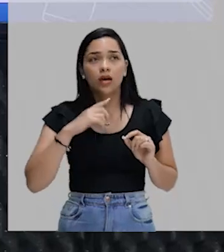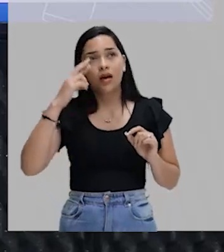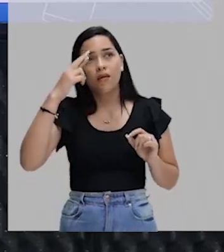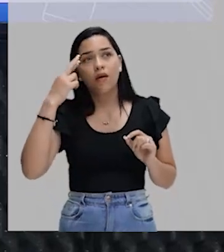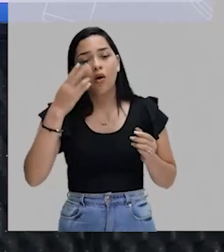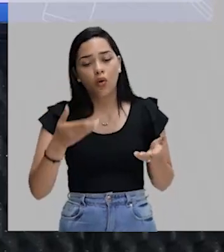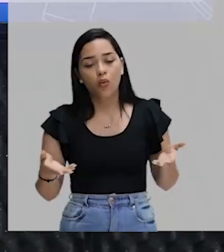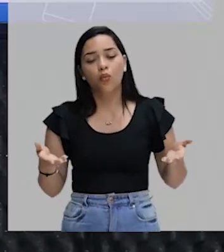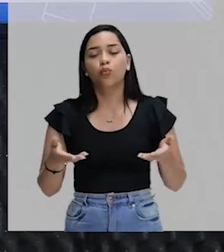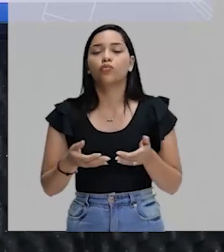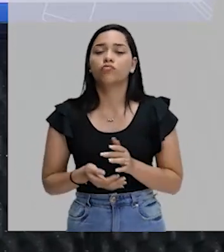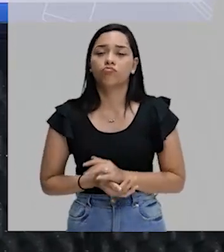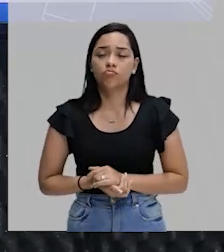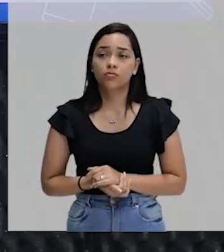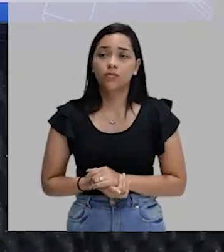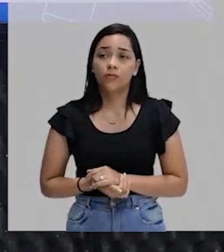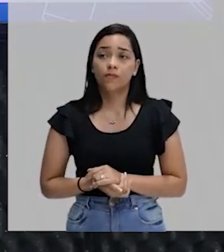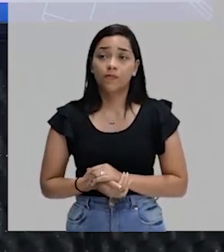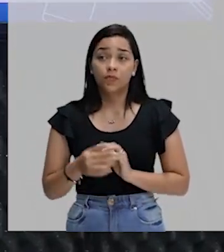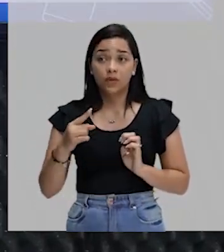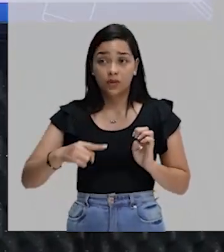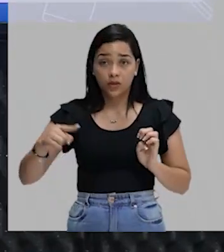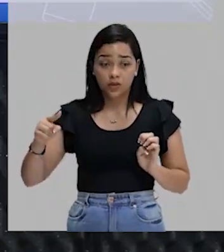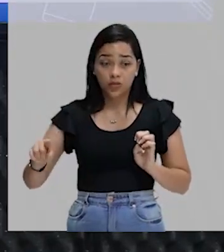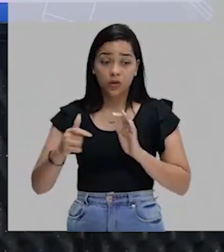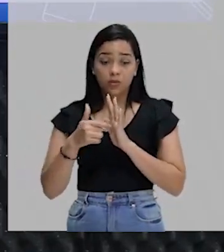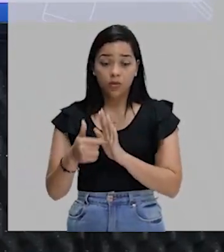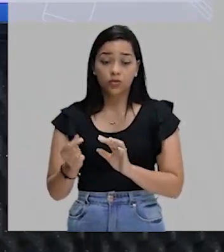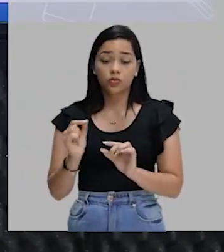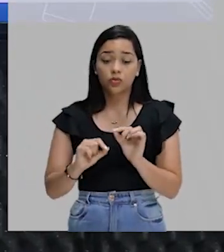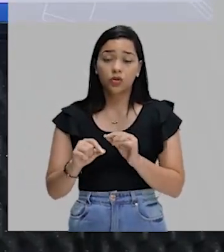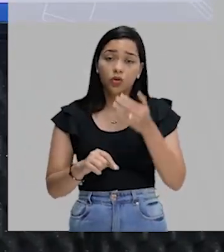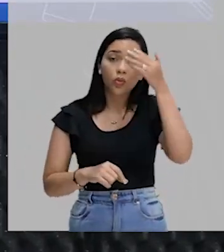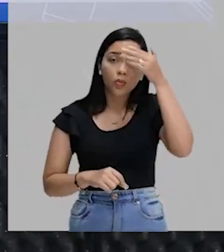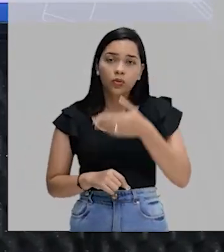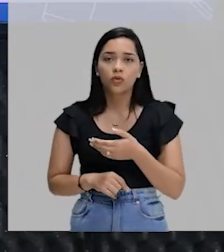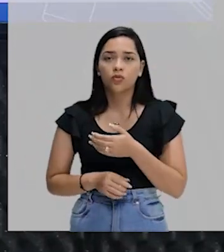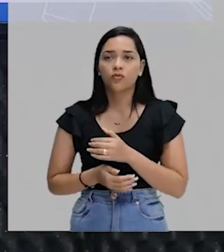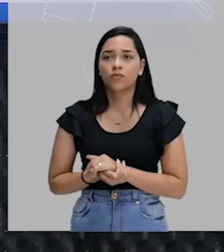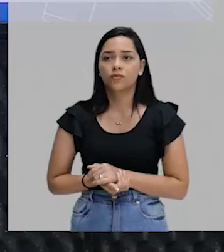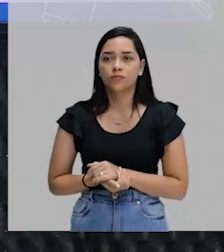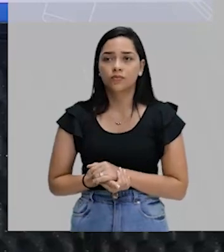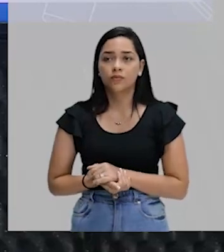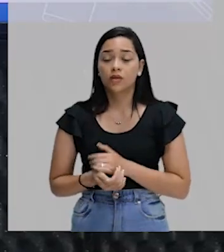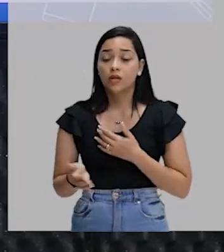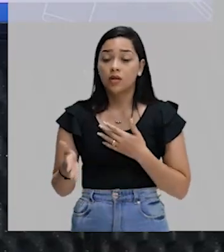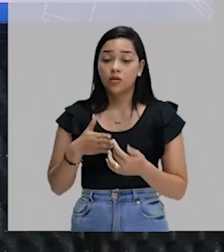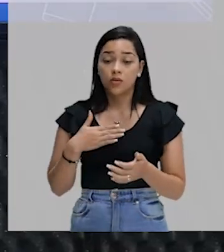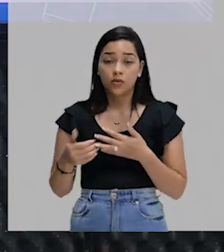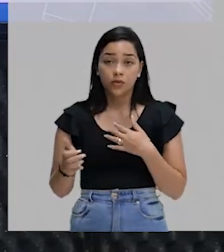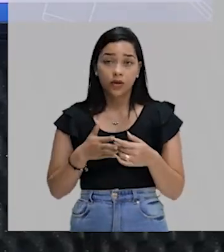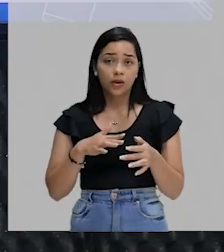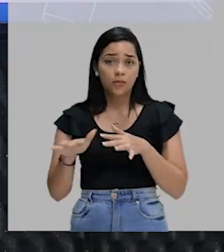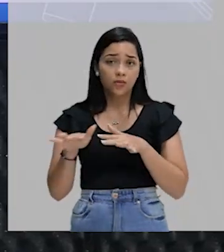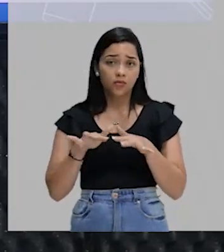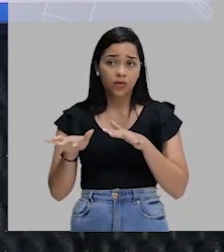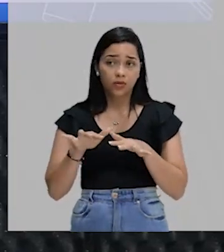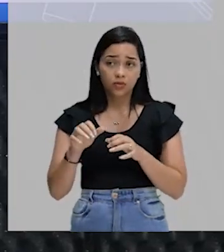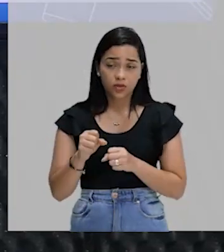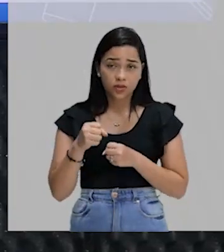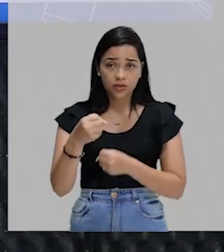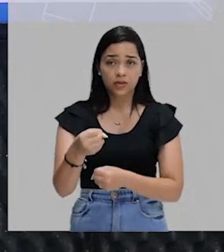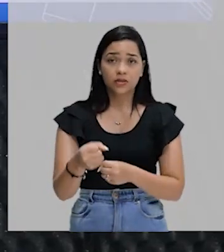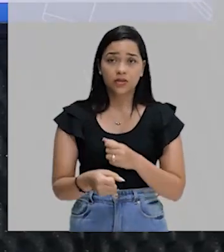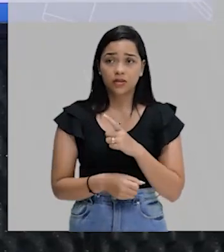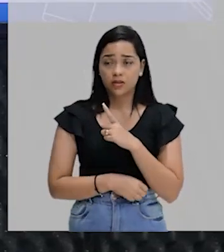refletindo até hoje. As estatísticas até hoje comprovam isso. Que qualquer movimento de